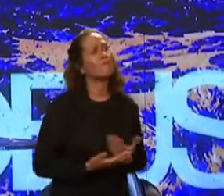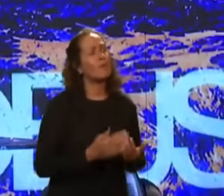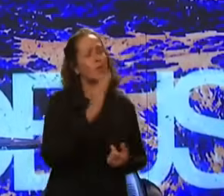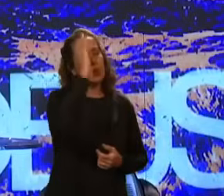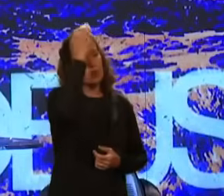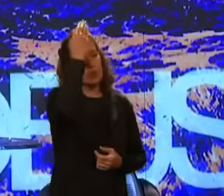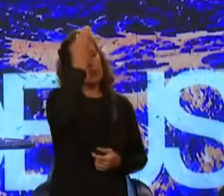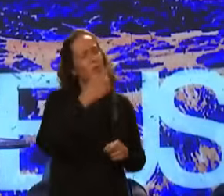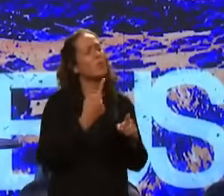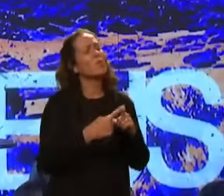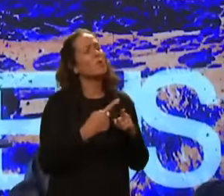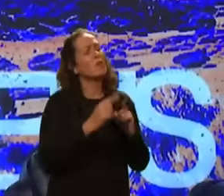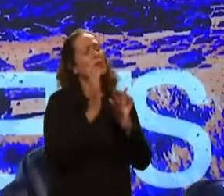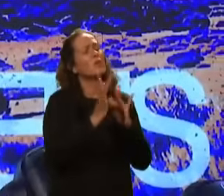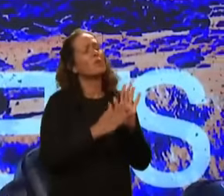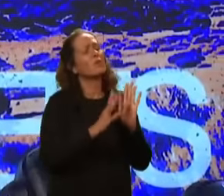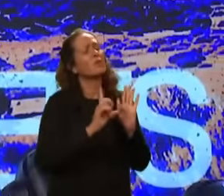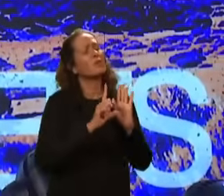Que Jesus demorou?